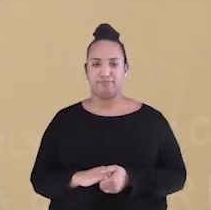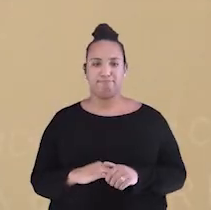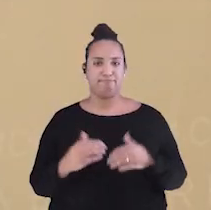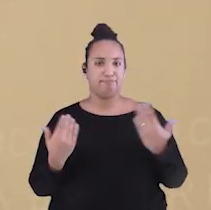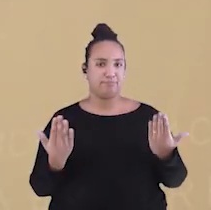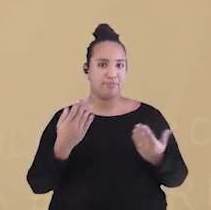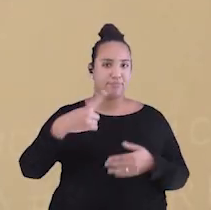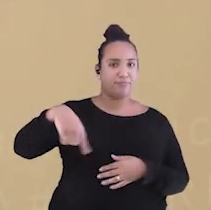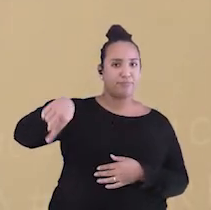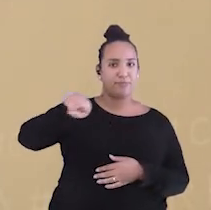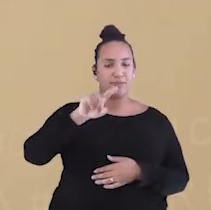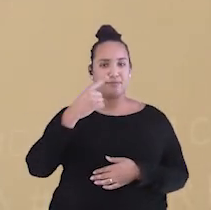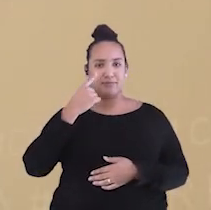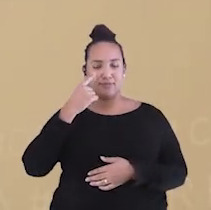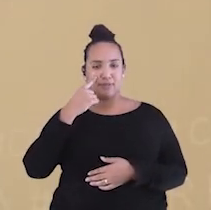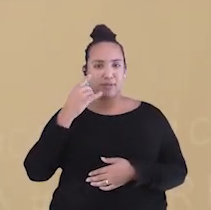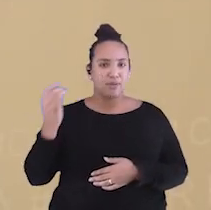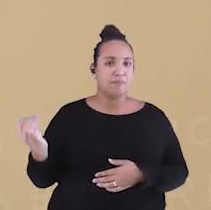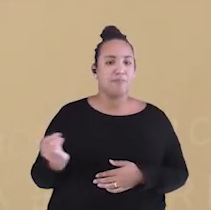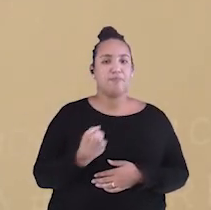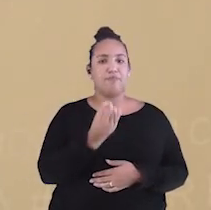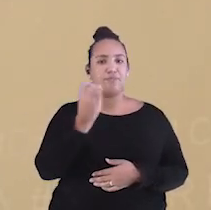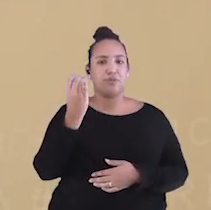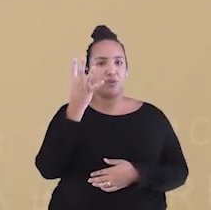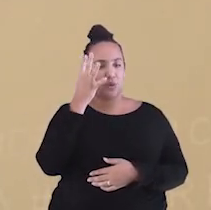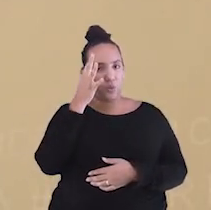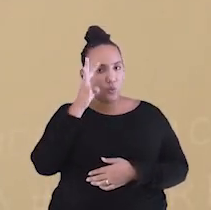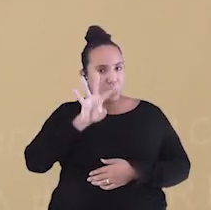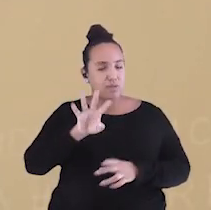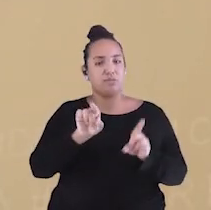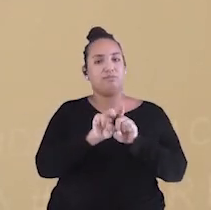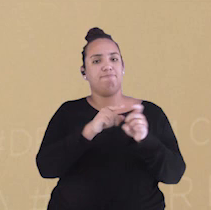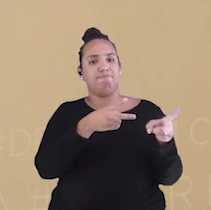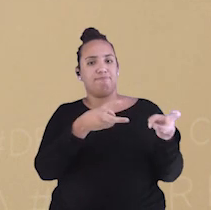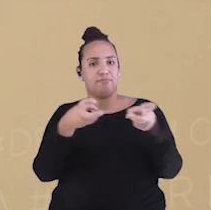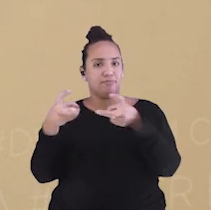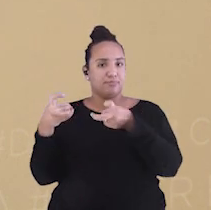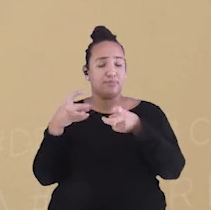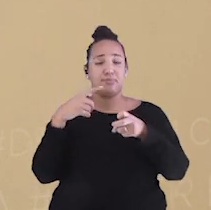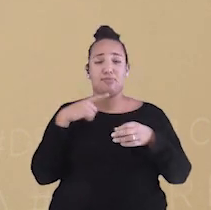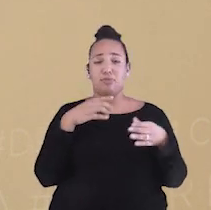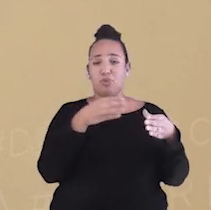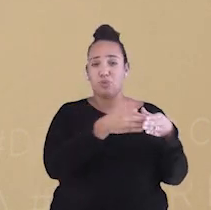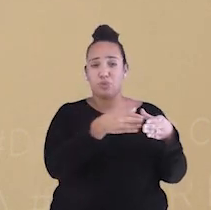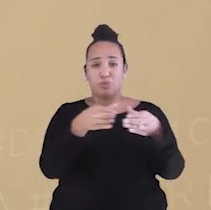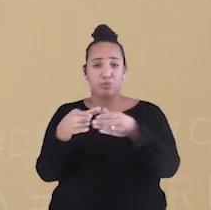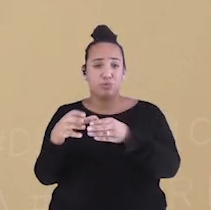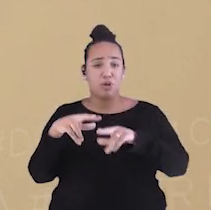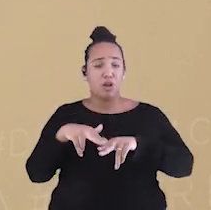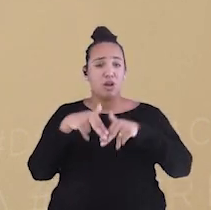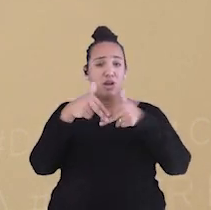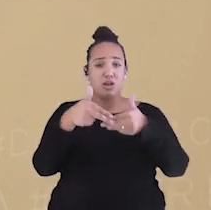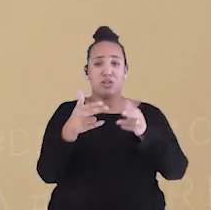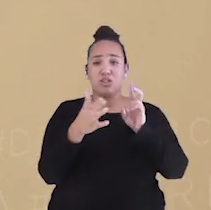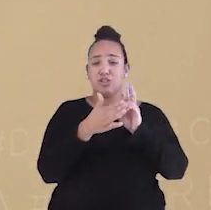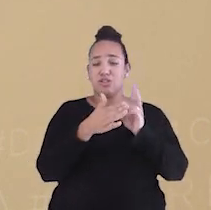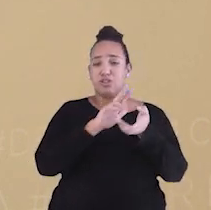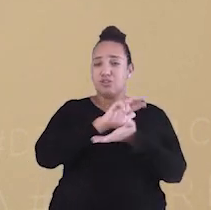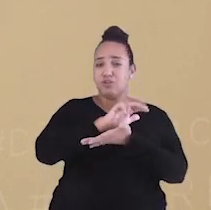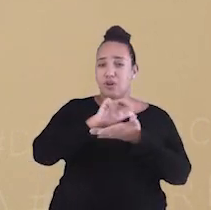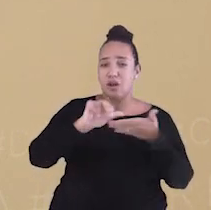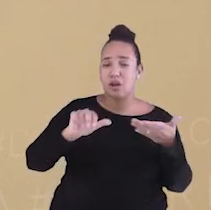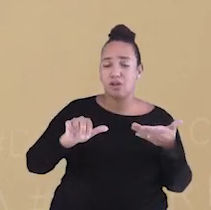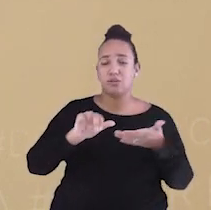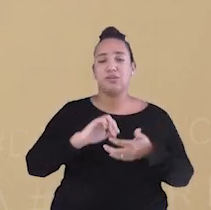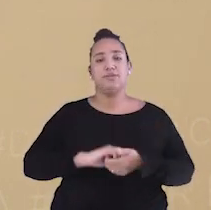Viram como é importante reconhecer e respeitar as diversidades étnicas indígenas? Também é